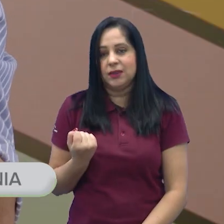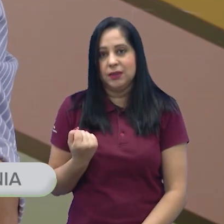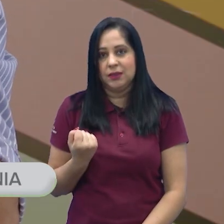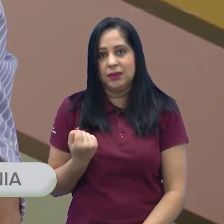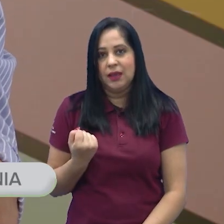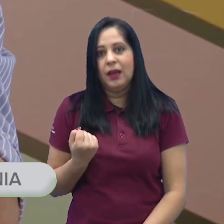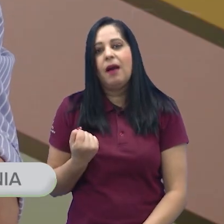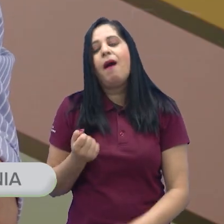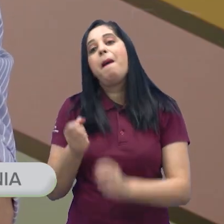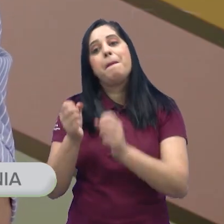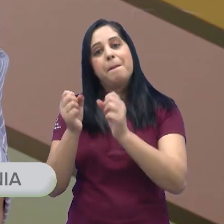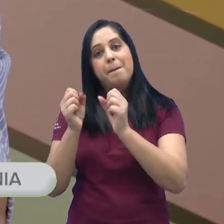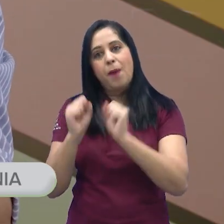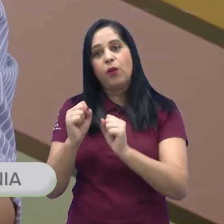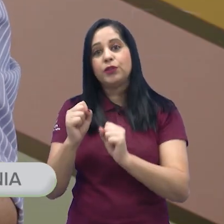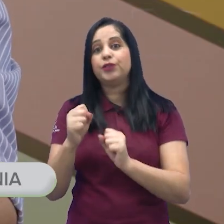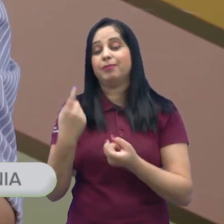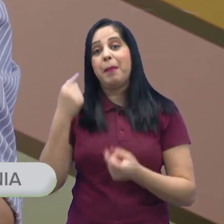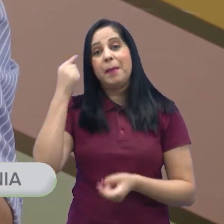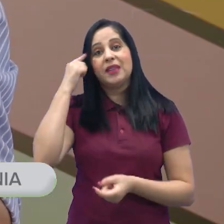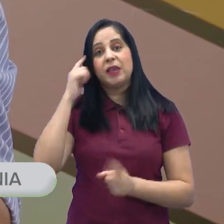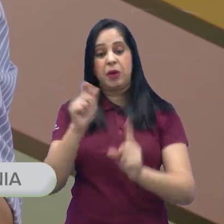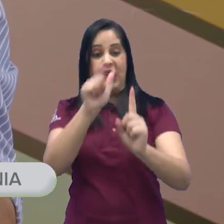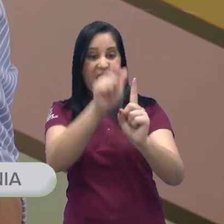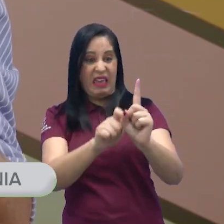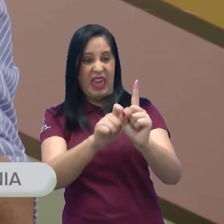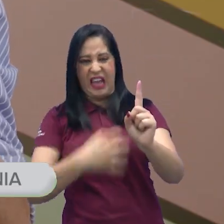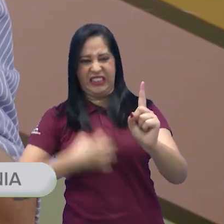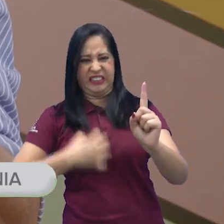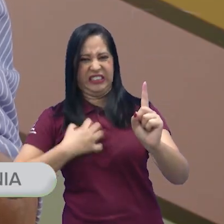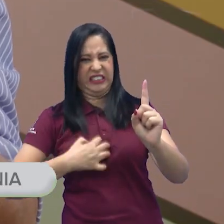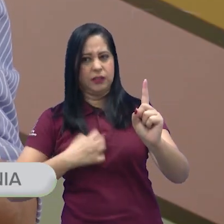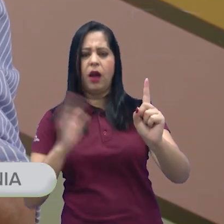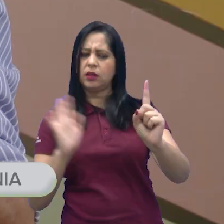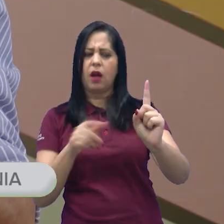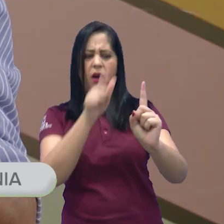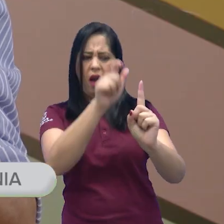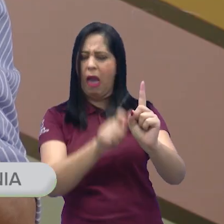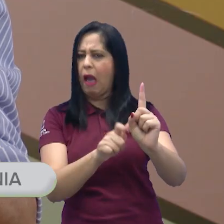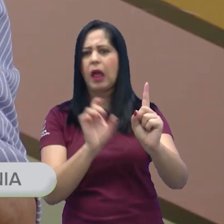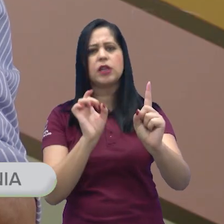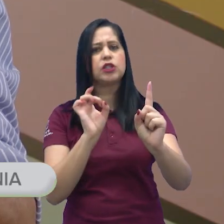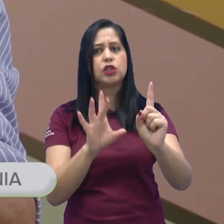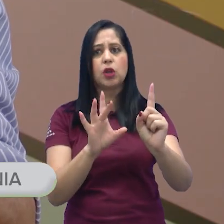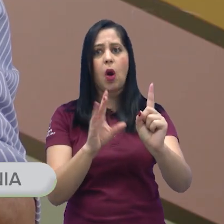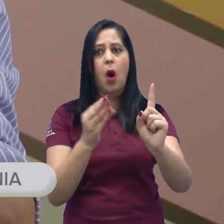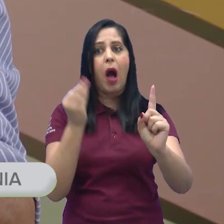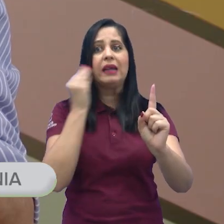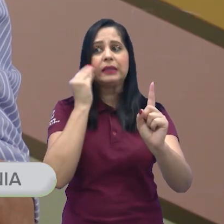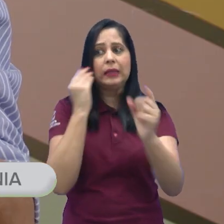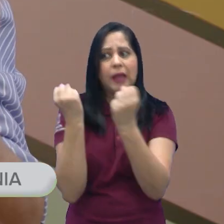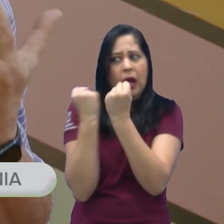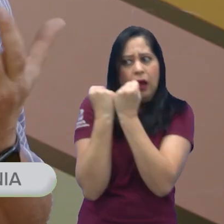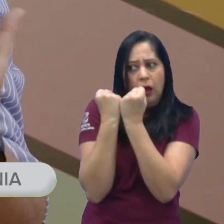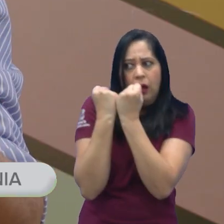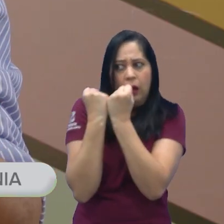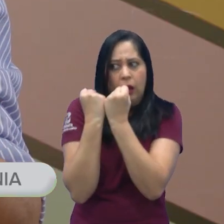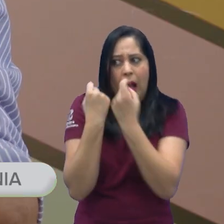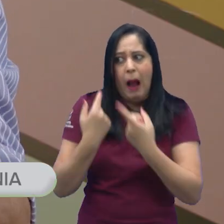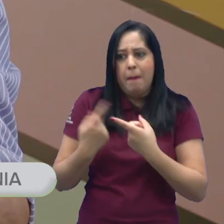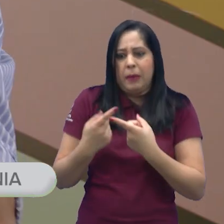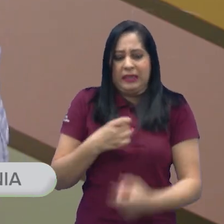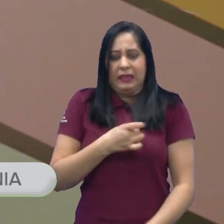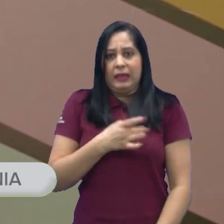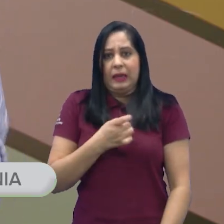podemos ter a impressão que a pessoa está agressiva, mas não, ela está simplesmente se defendendo. Só que como nós